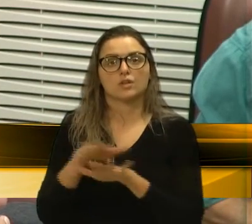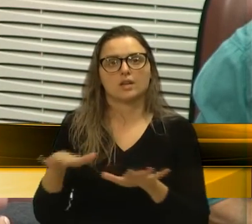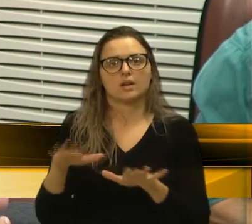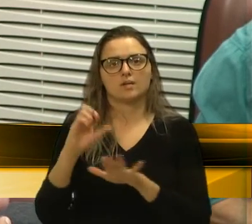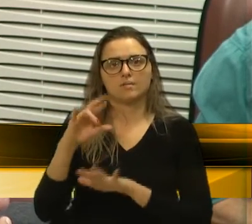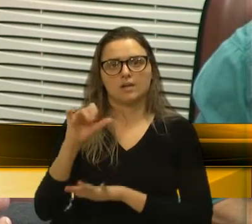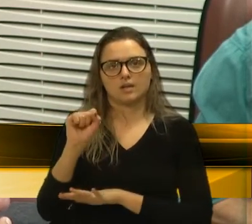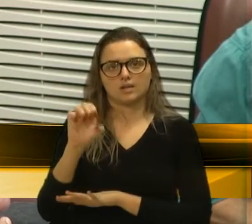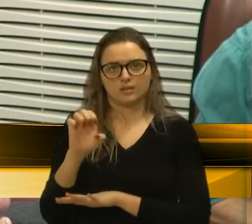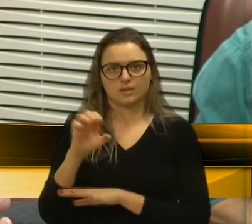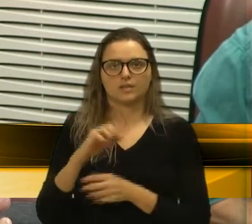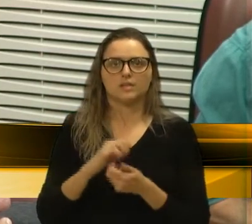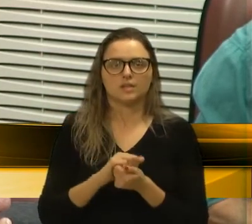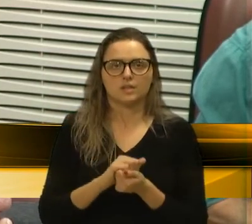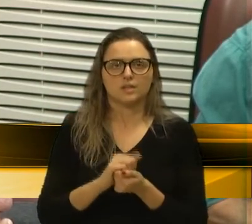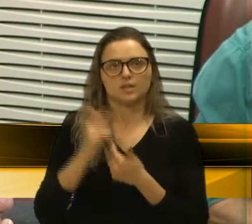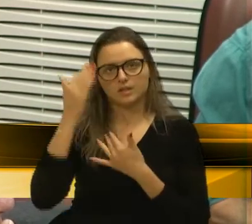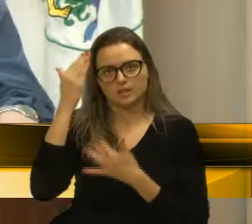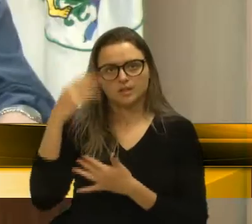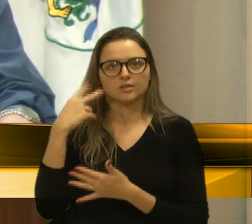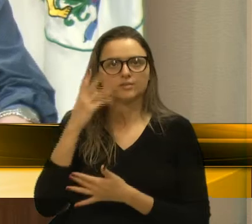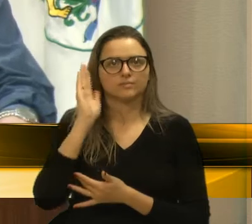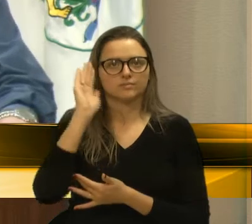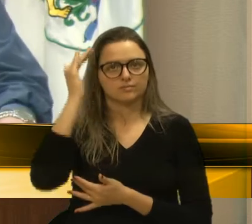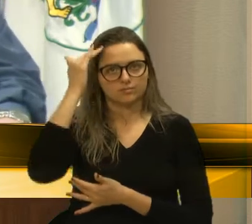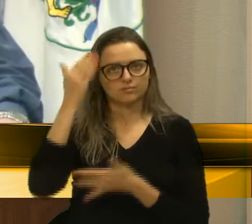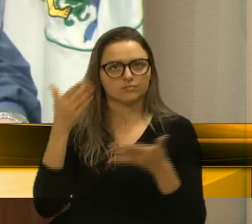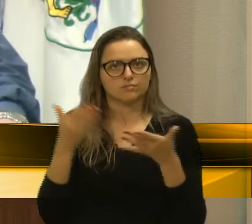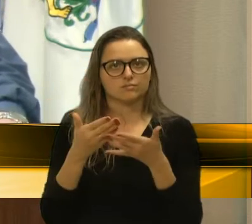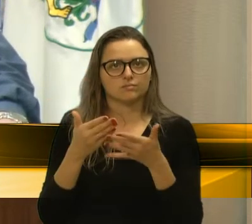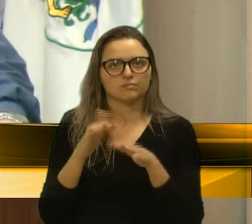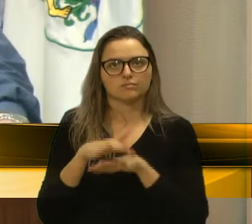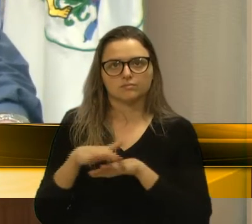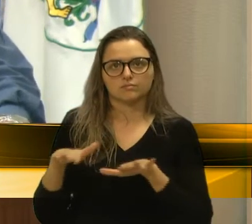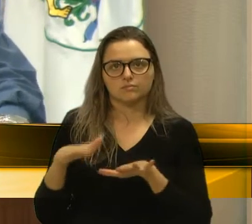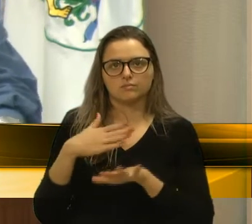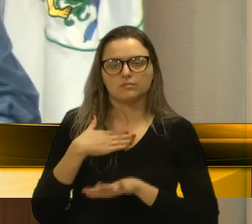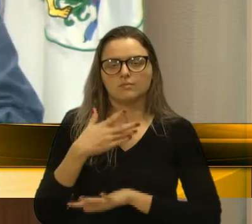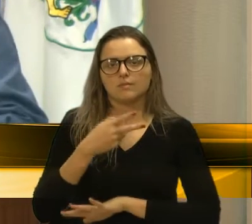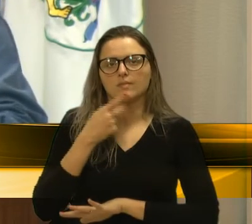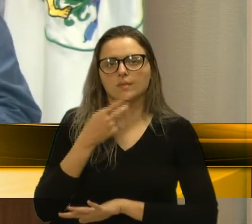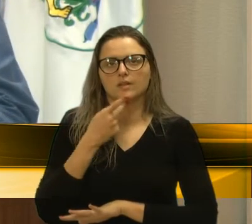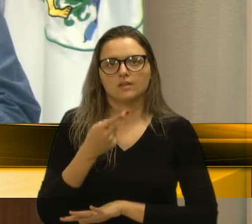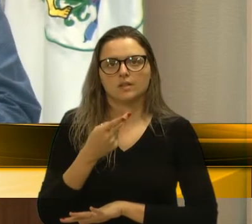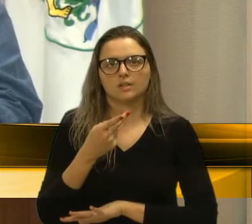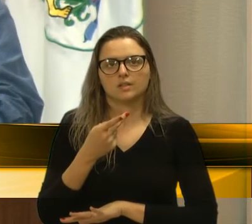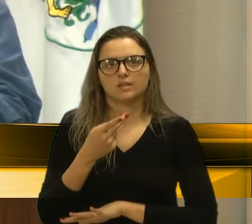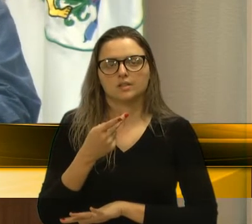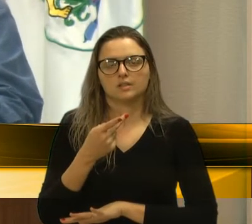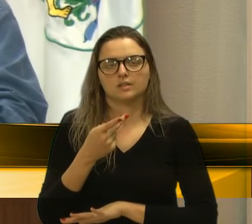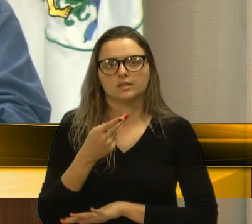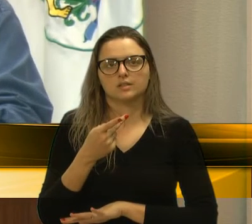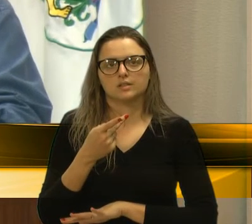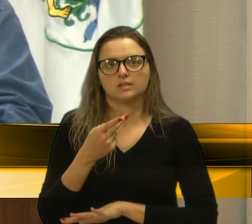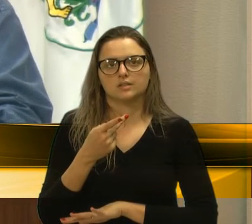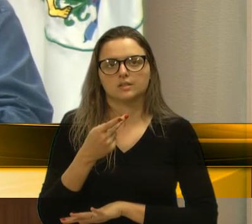não tem. Obrigado, vereador Felipe. Fecho, então, essa minha manifestação, fazendo esse registro,